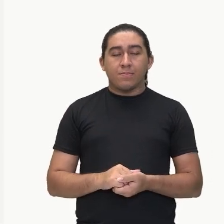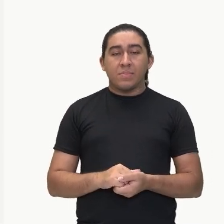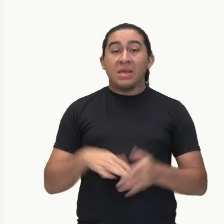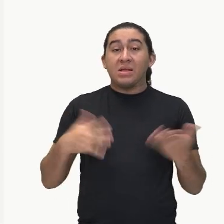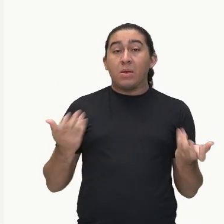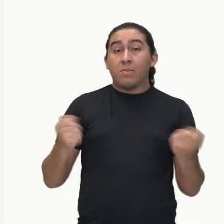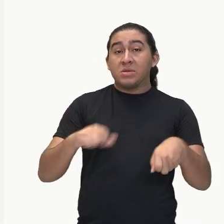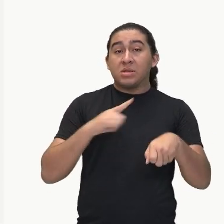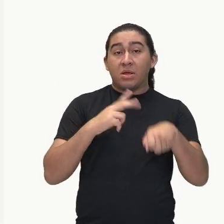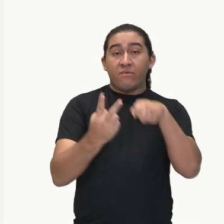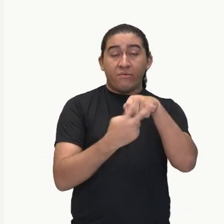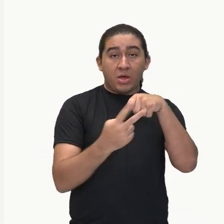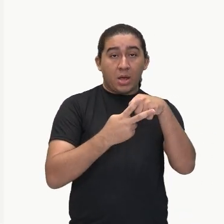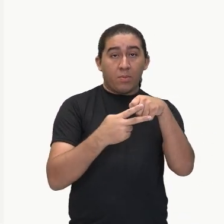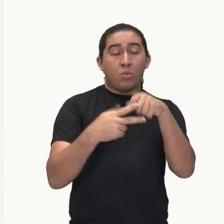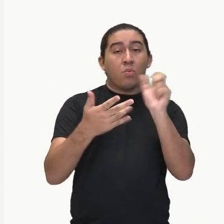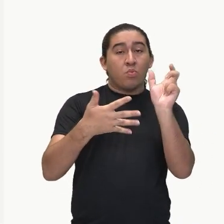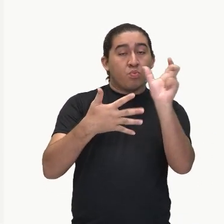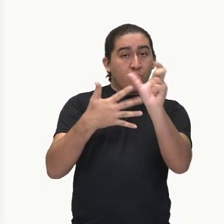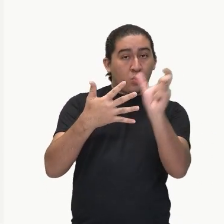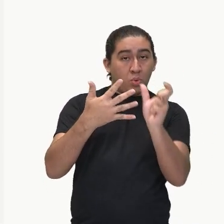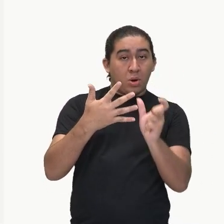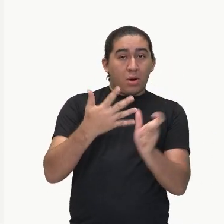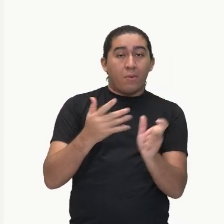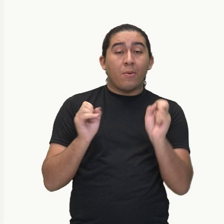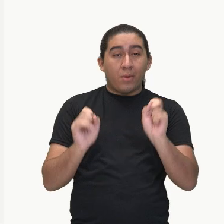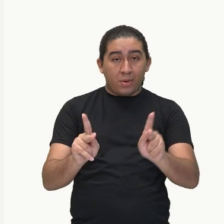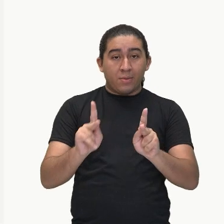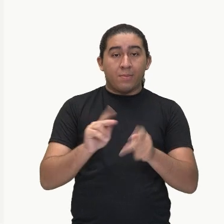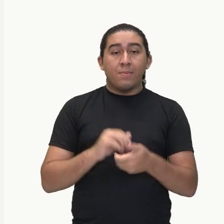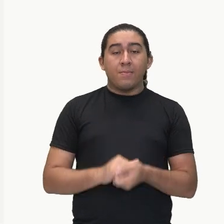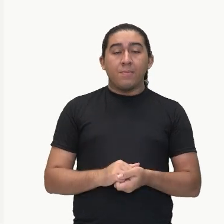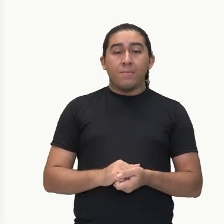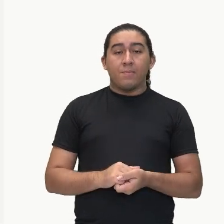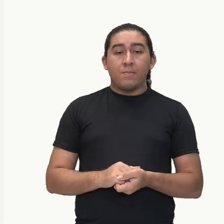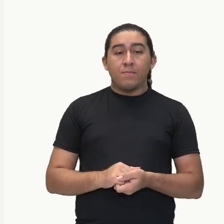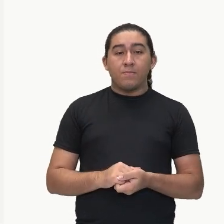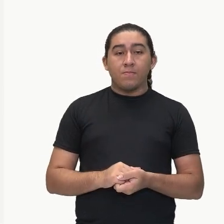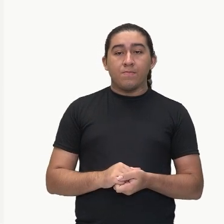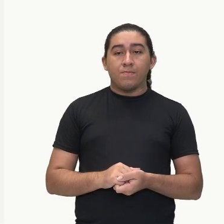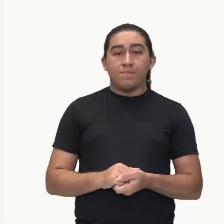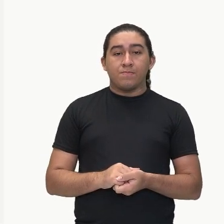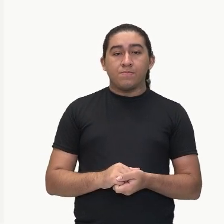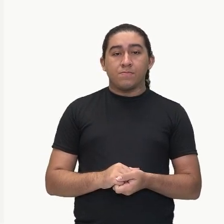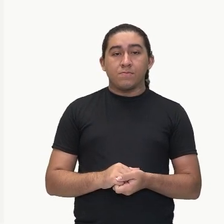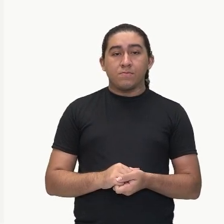verbo no plural, certo? Assim como, tá?